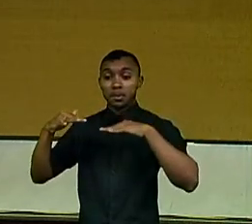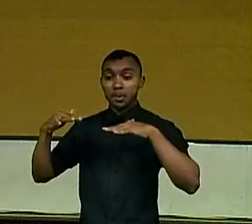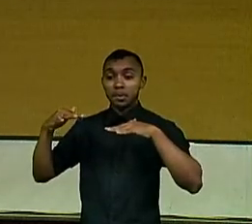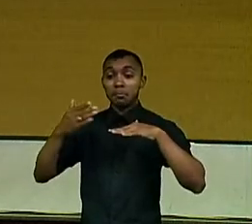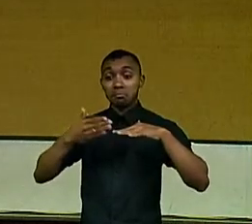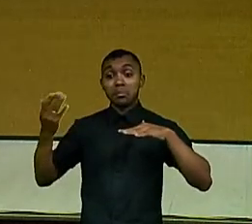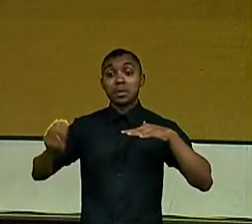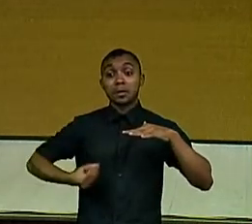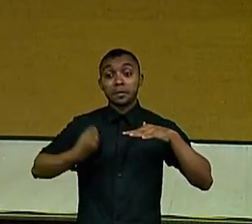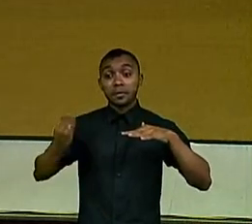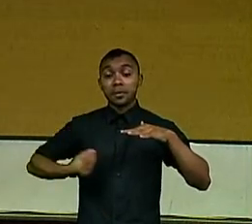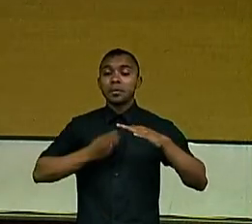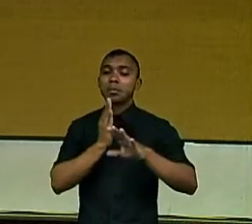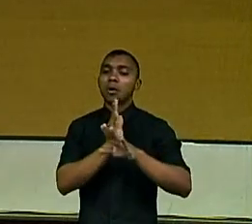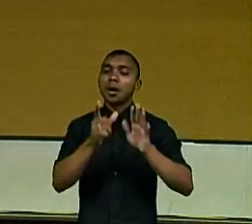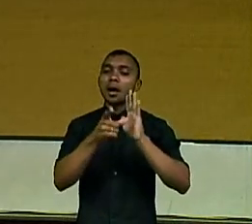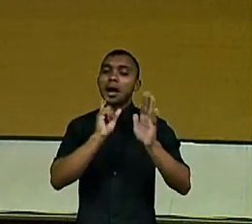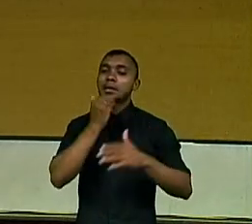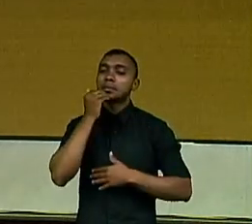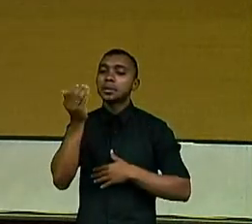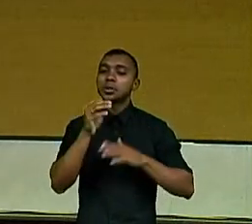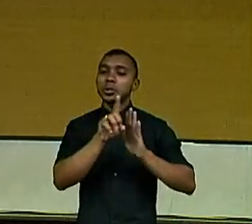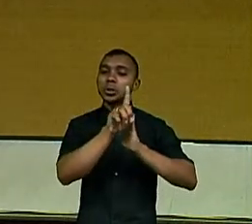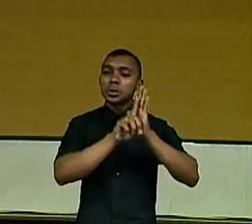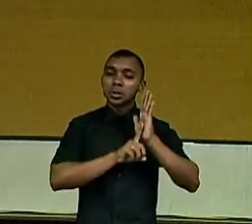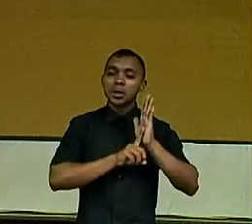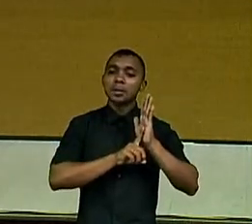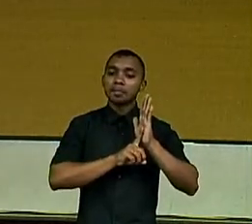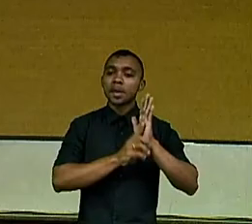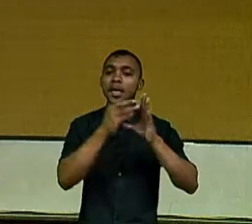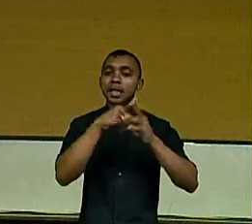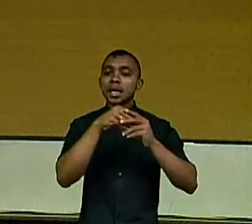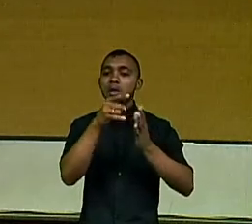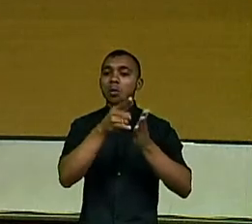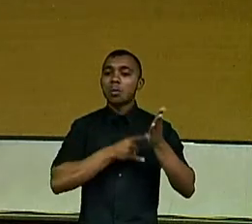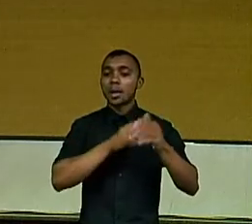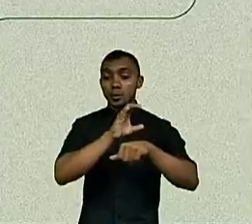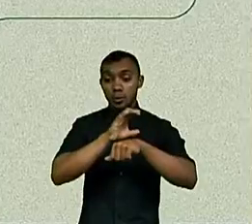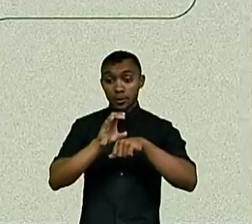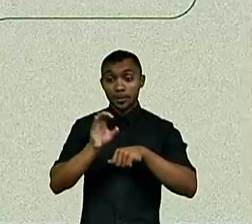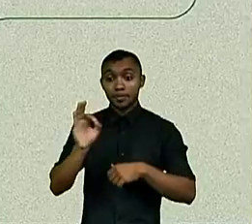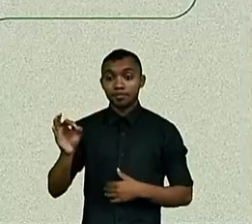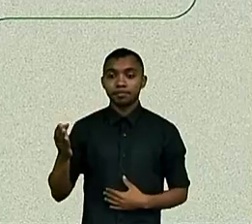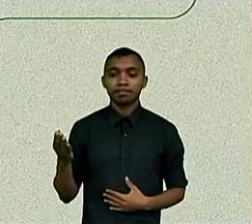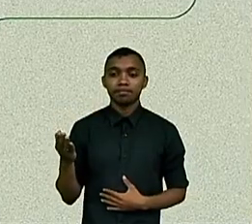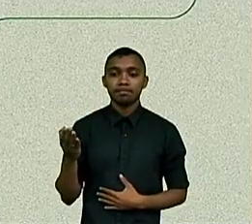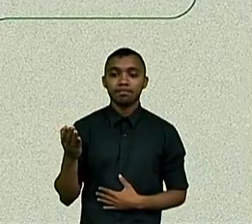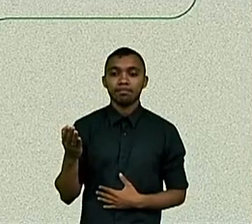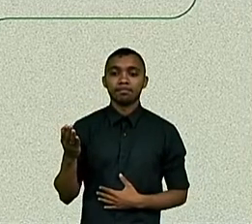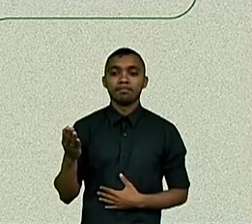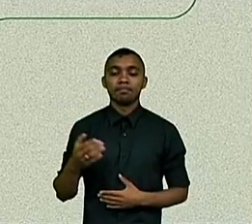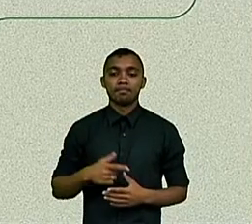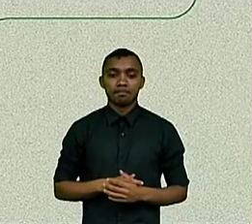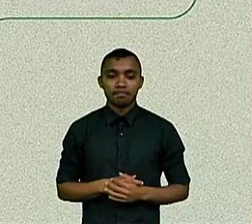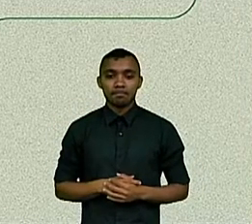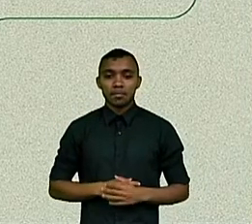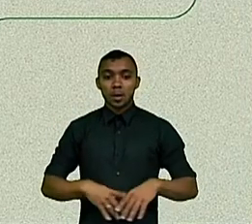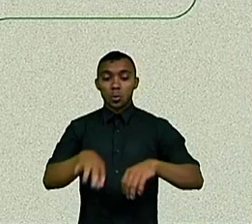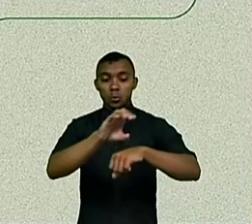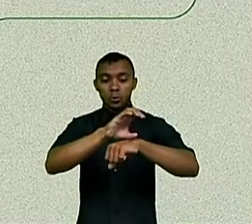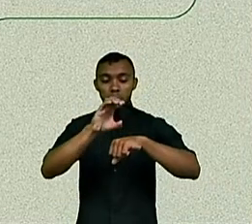exigir um direito garantido na Constituição Tá além disso a constituição também